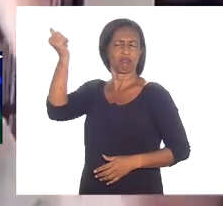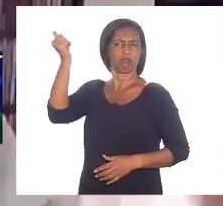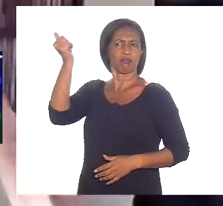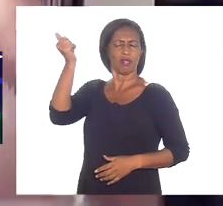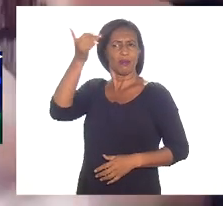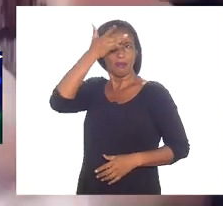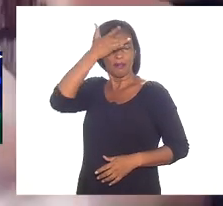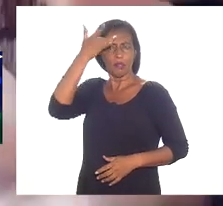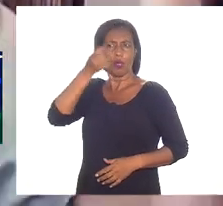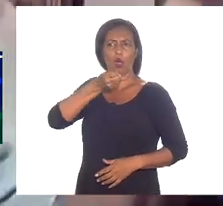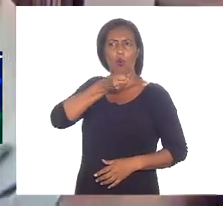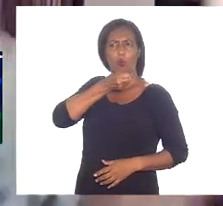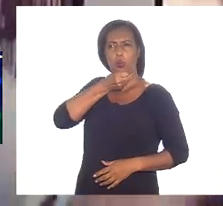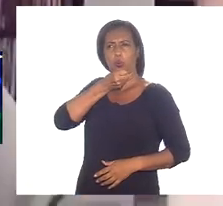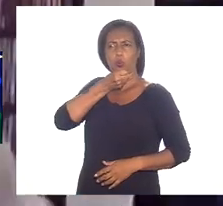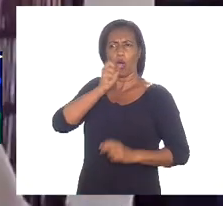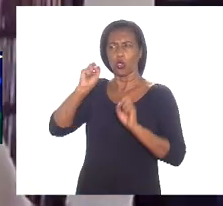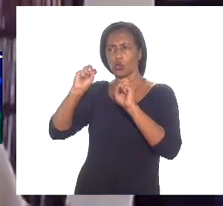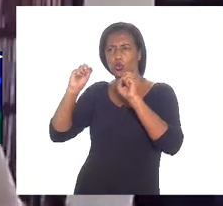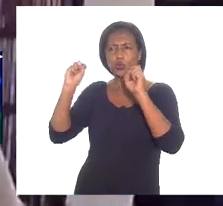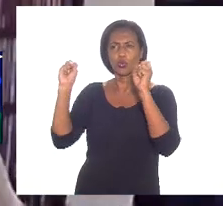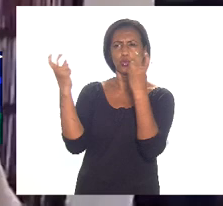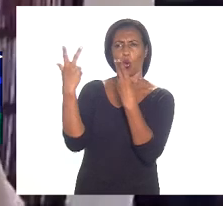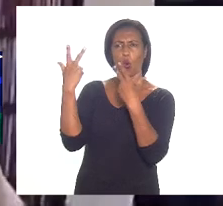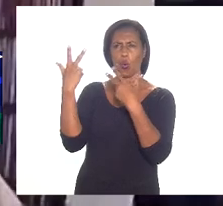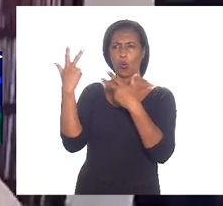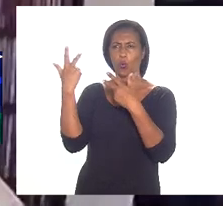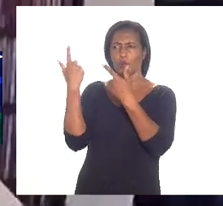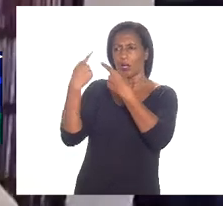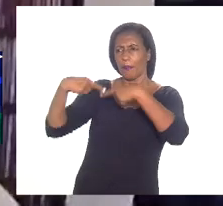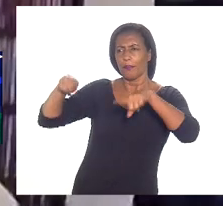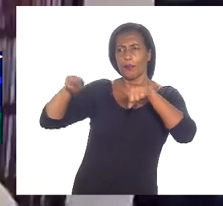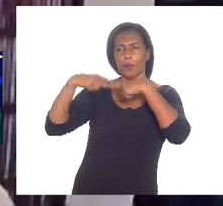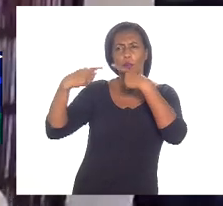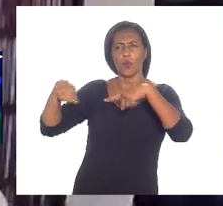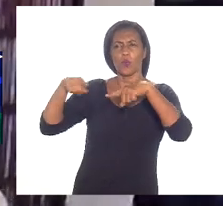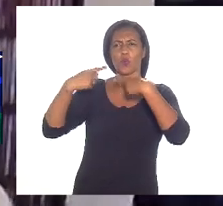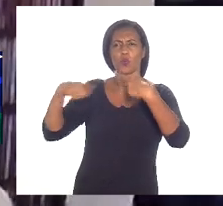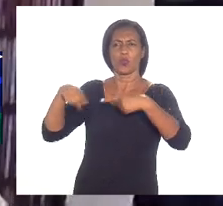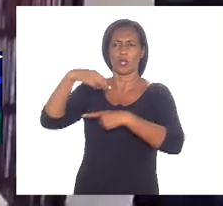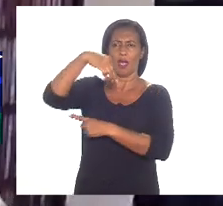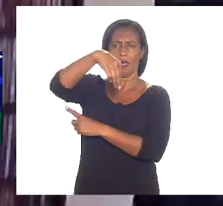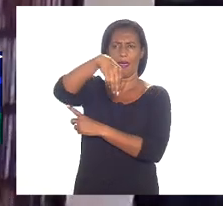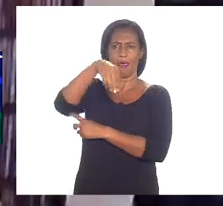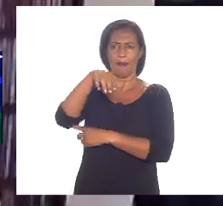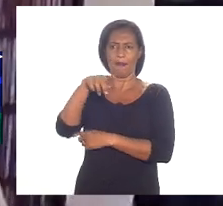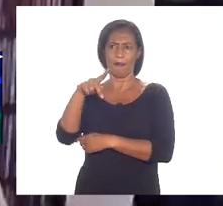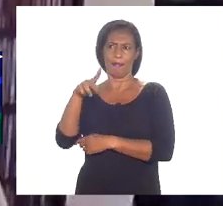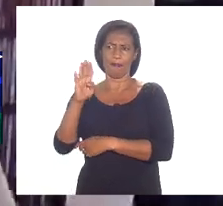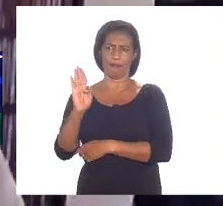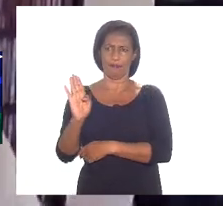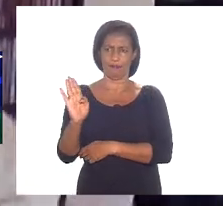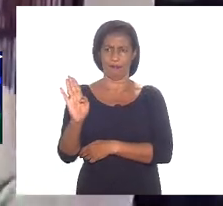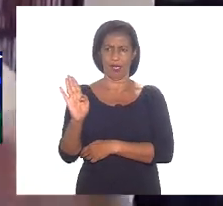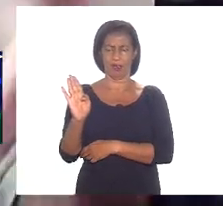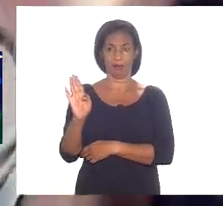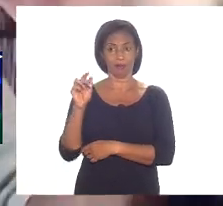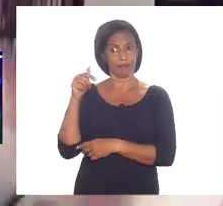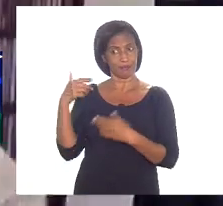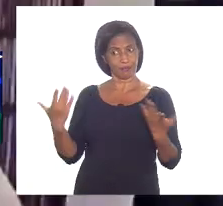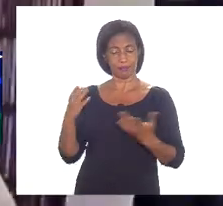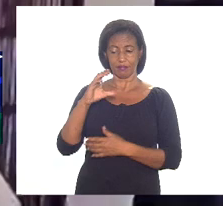grande eu vou da música popular brasileira o ou seja O